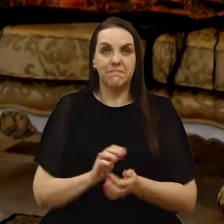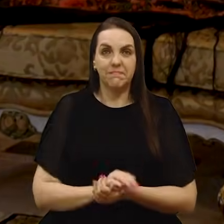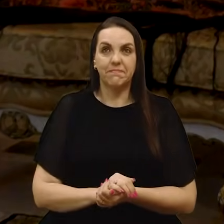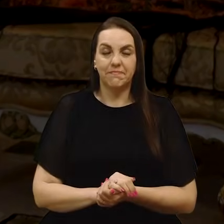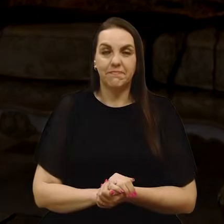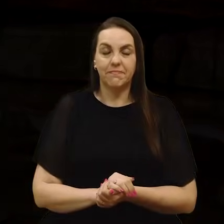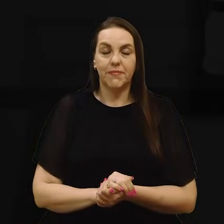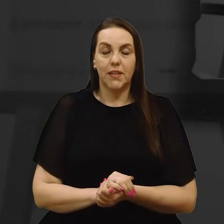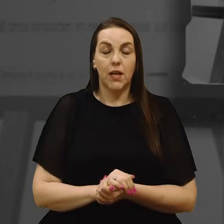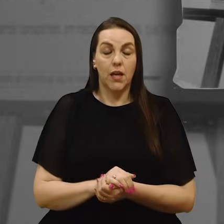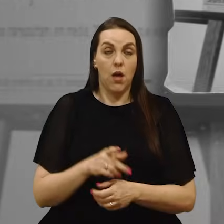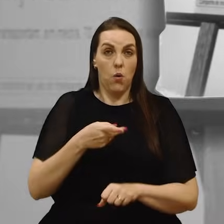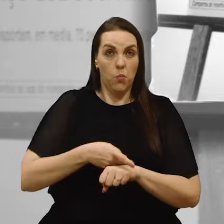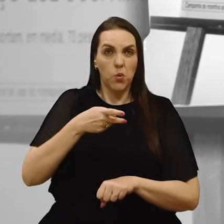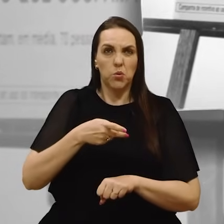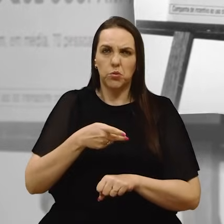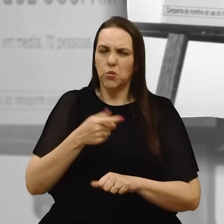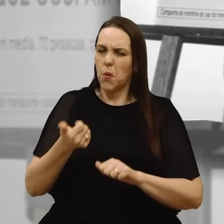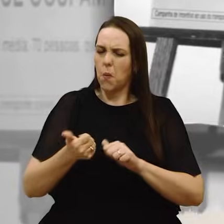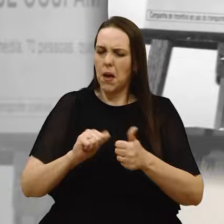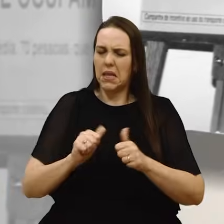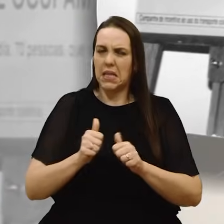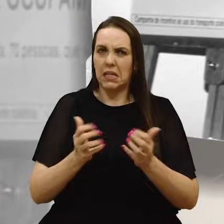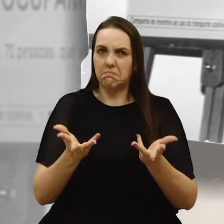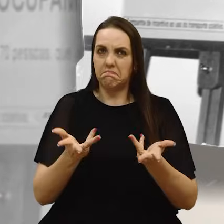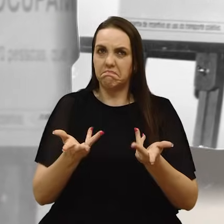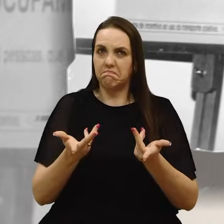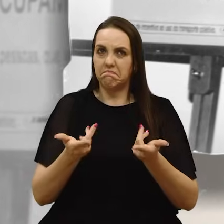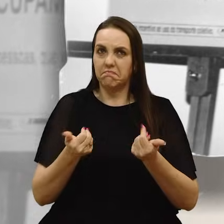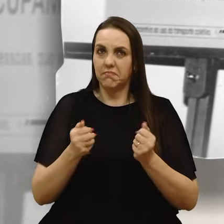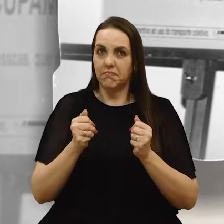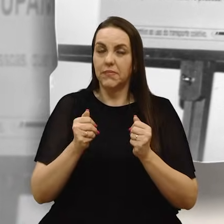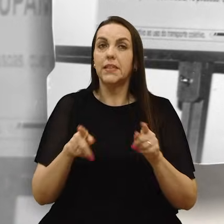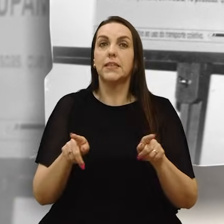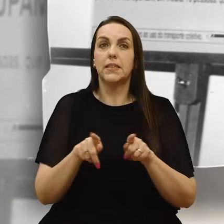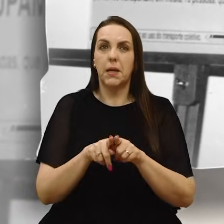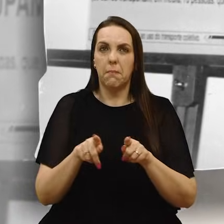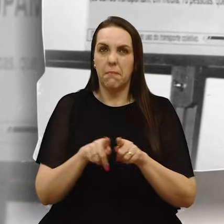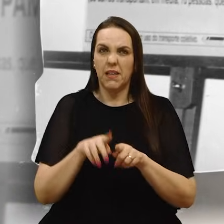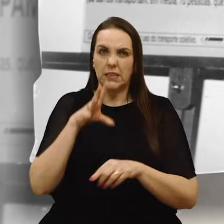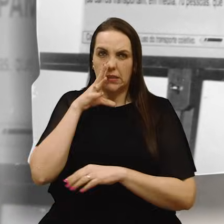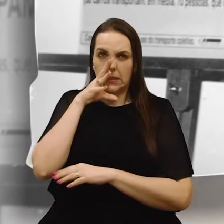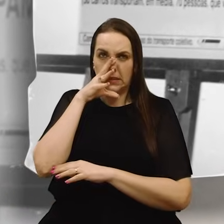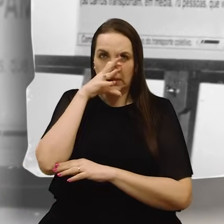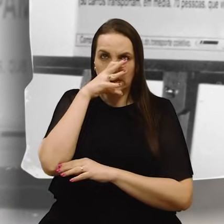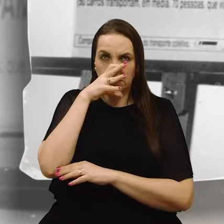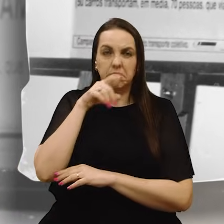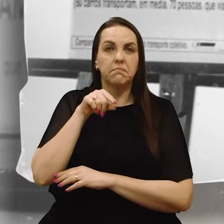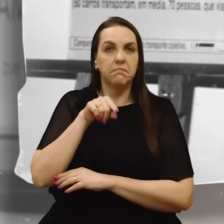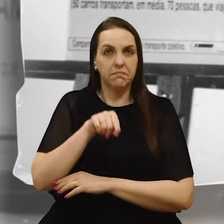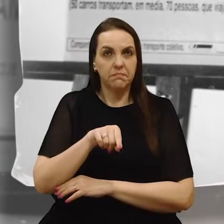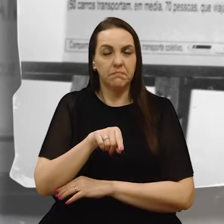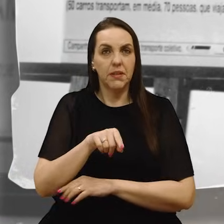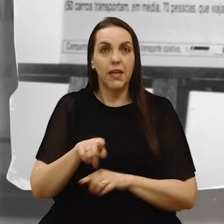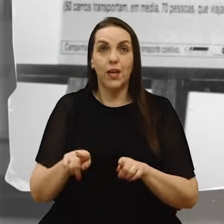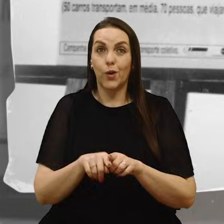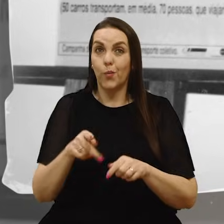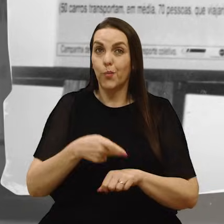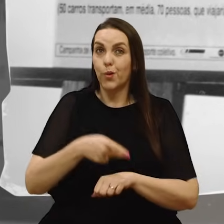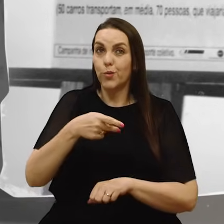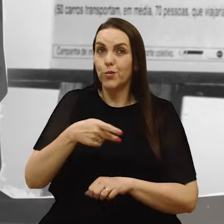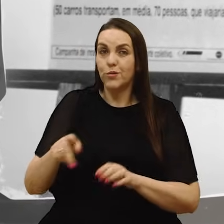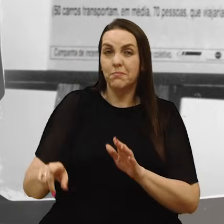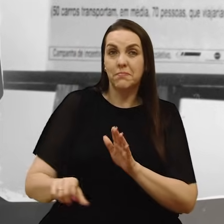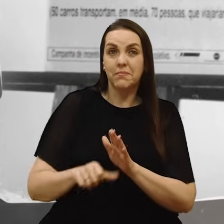faturamento era em dólar. Produto de alta qualidade, produto de alta